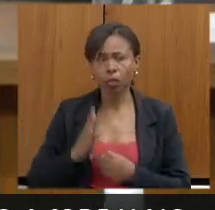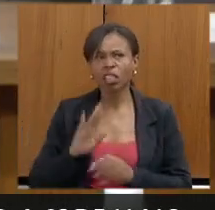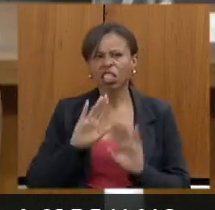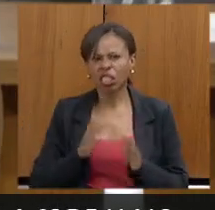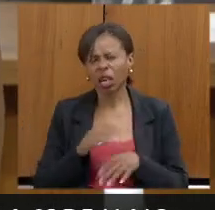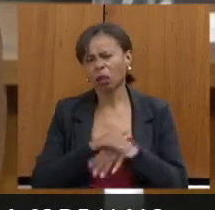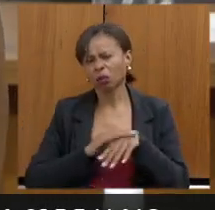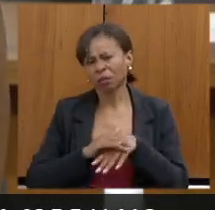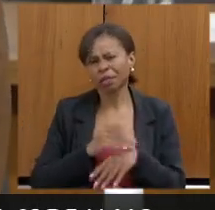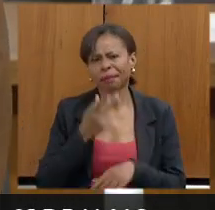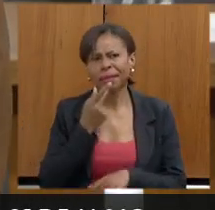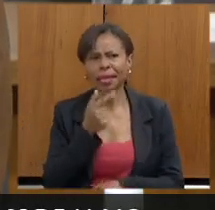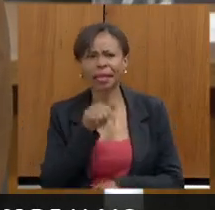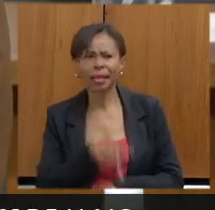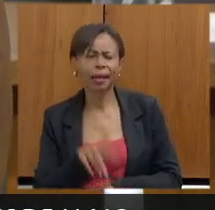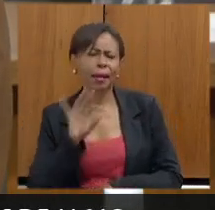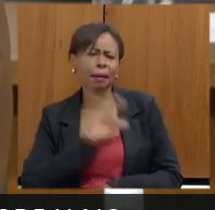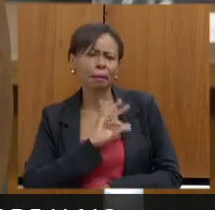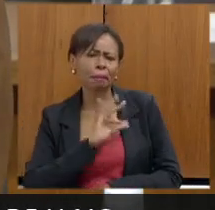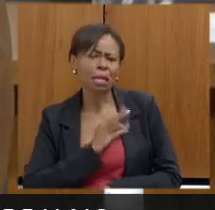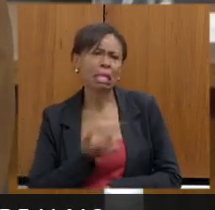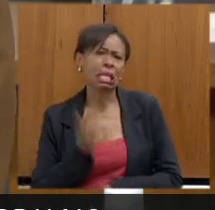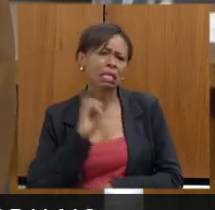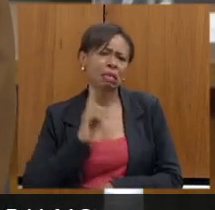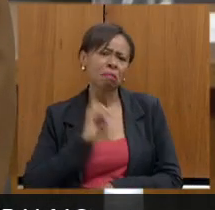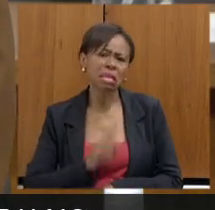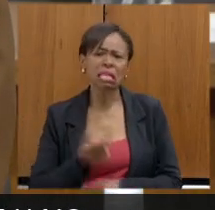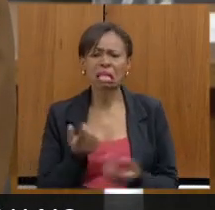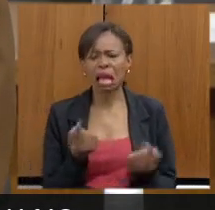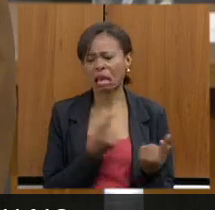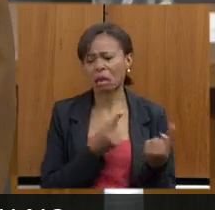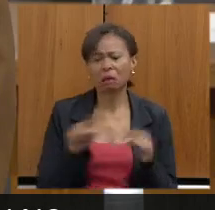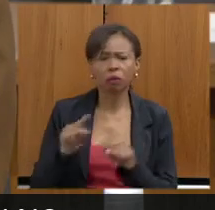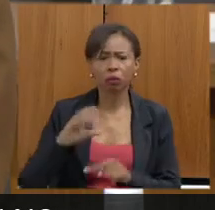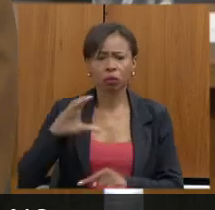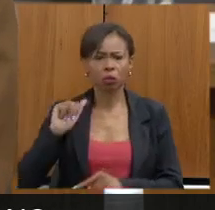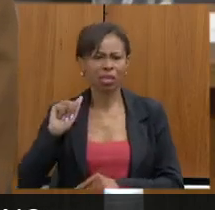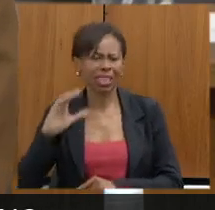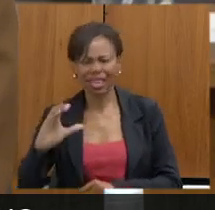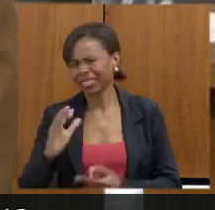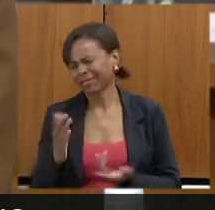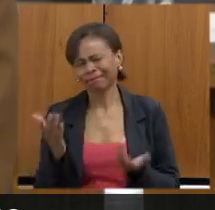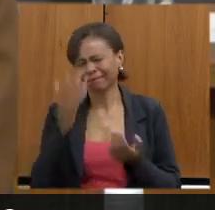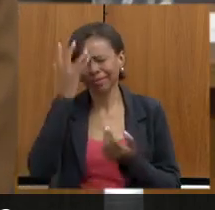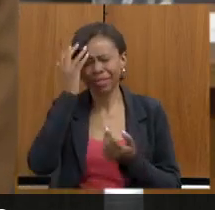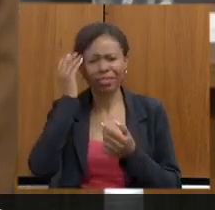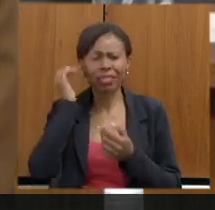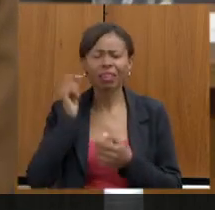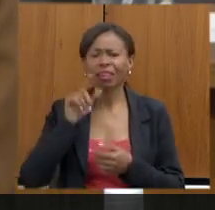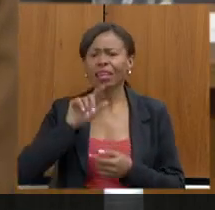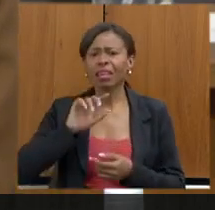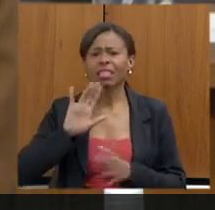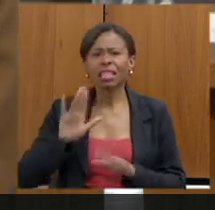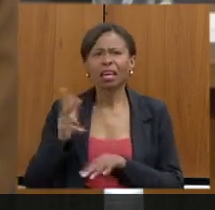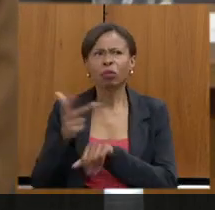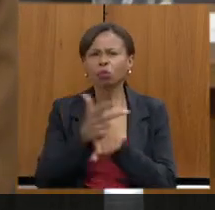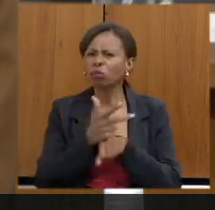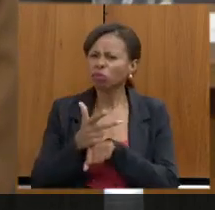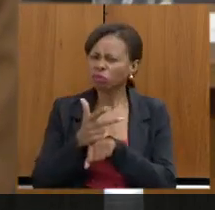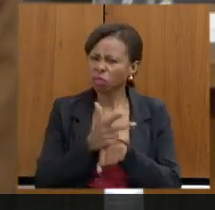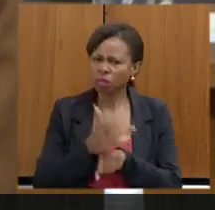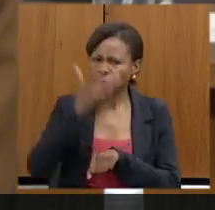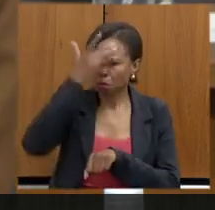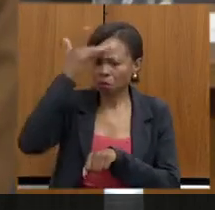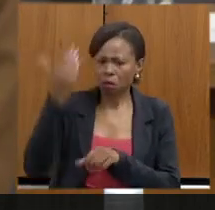teve conversa né a polícia de Minas está perseguindo cá que esse aquilo então assim é é um enviesada O que é teve alguns vídeos aí de alguém